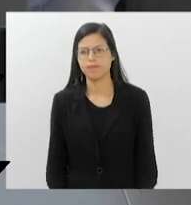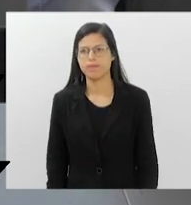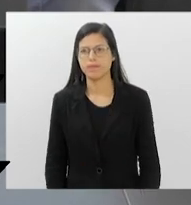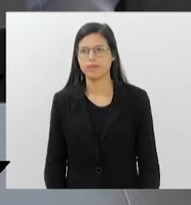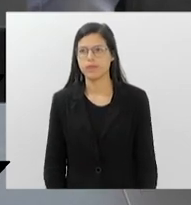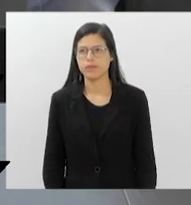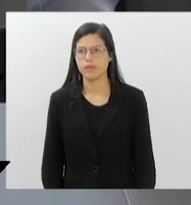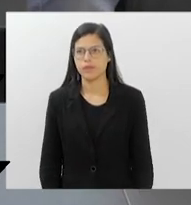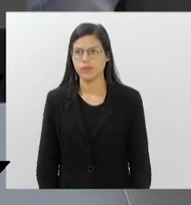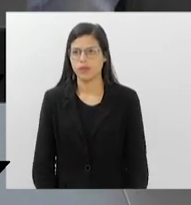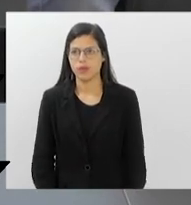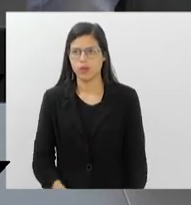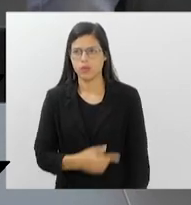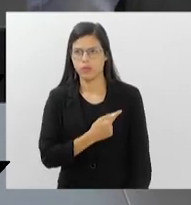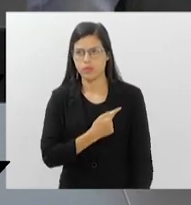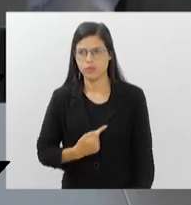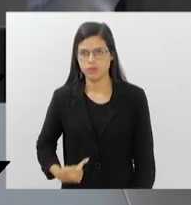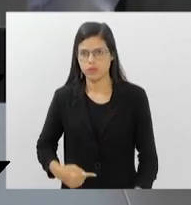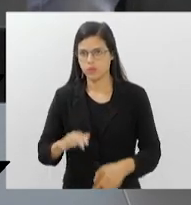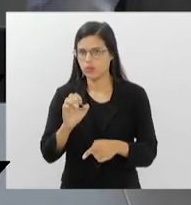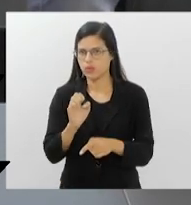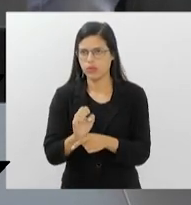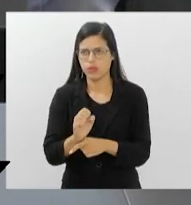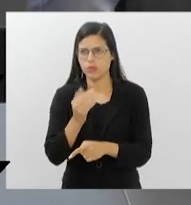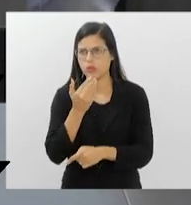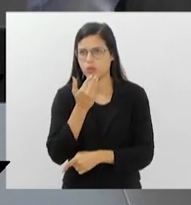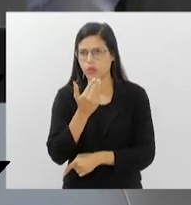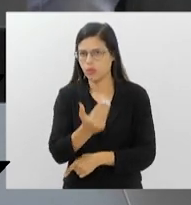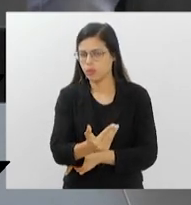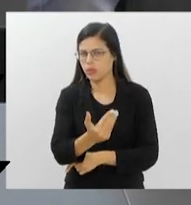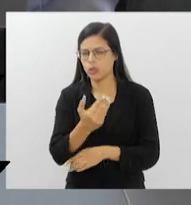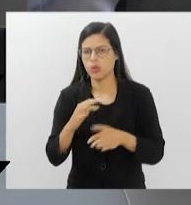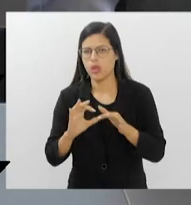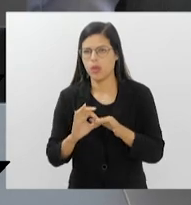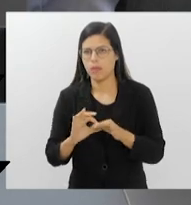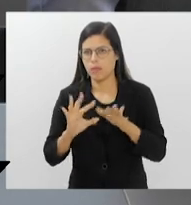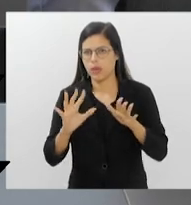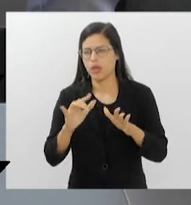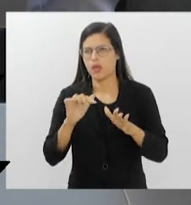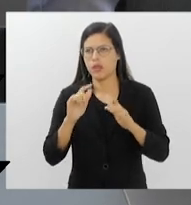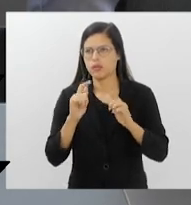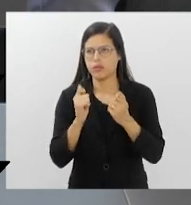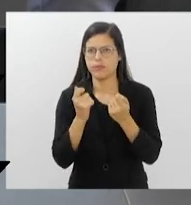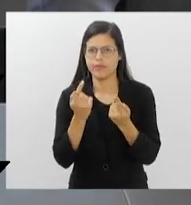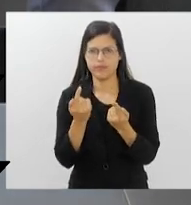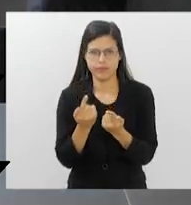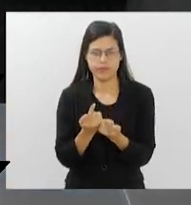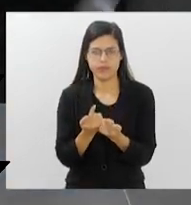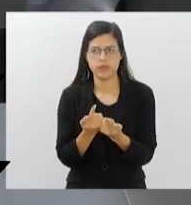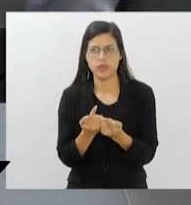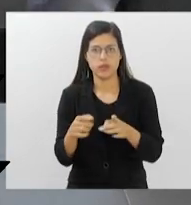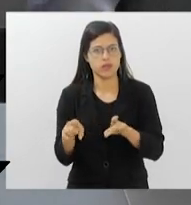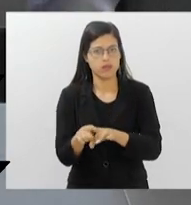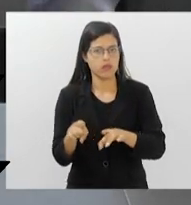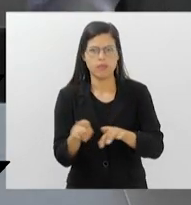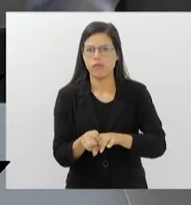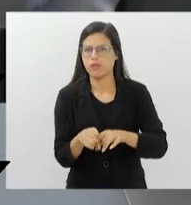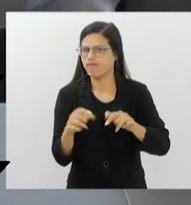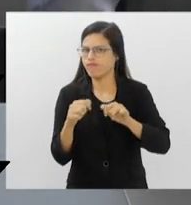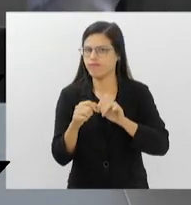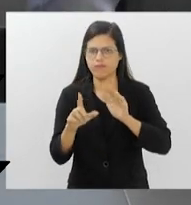Estado não pediu autorização ao Parlamento Fluminense nem o fez por